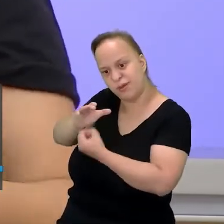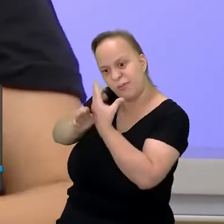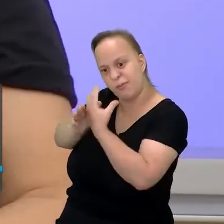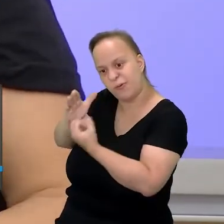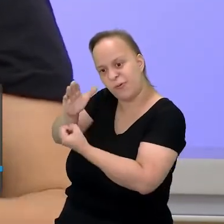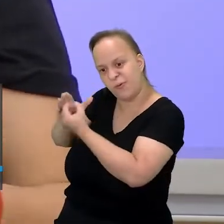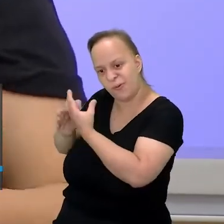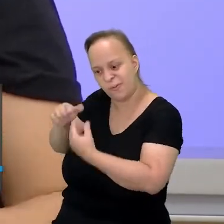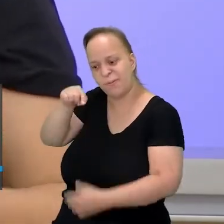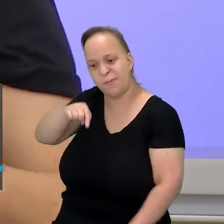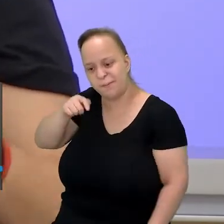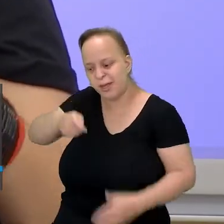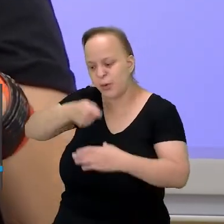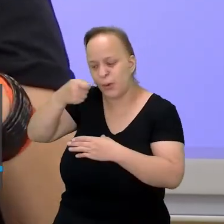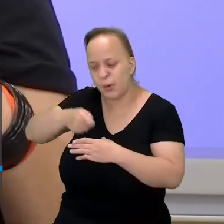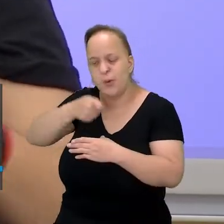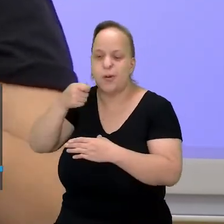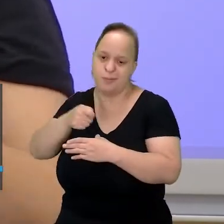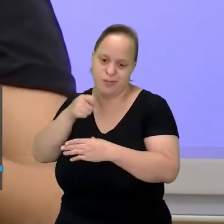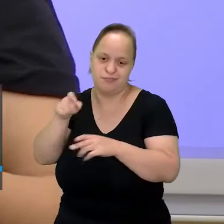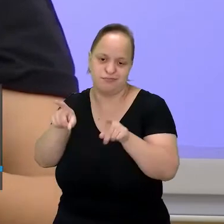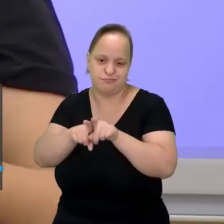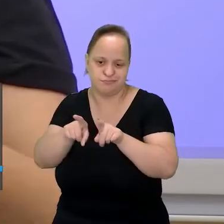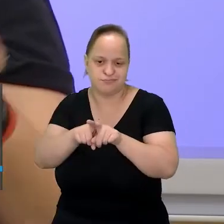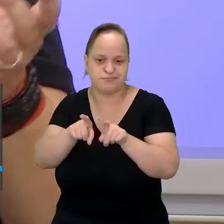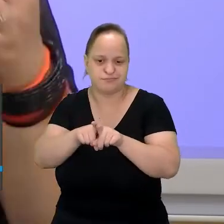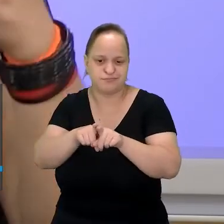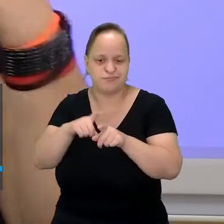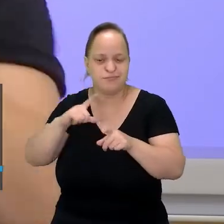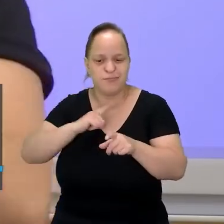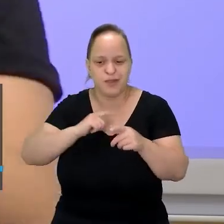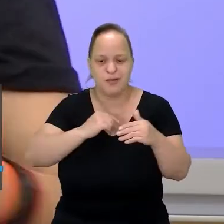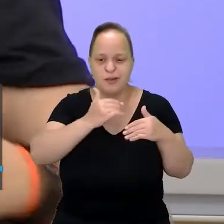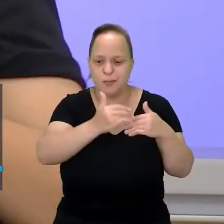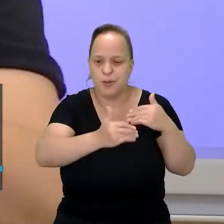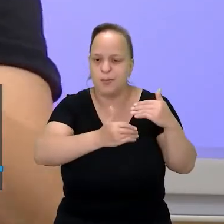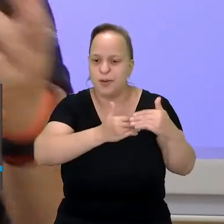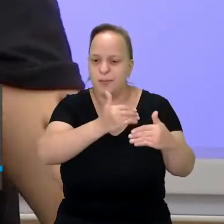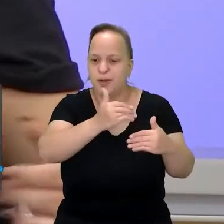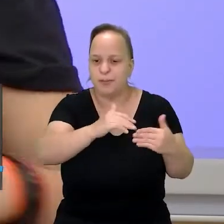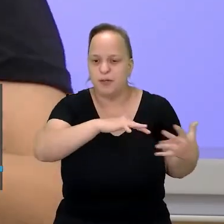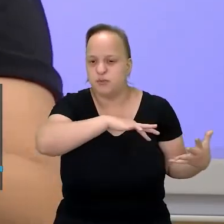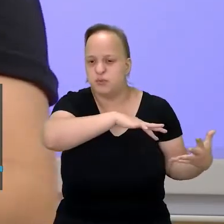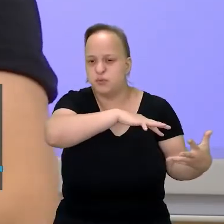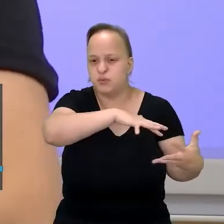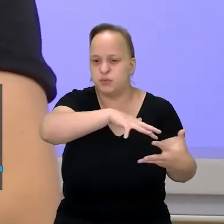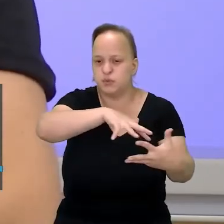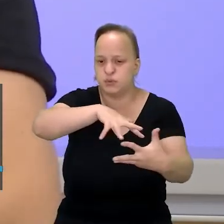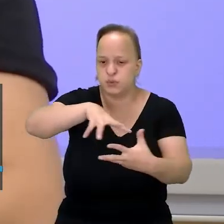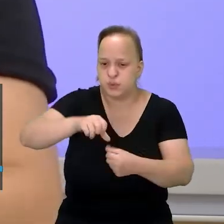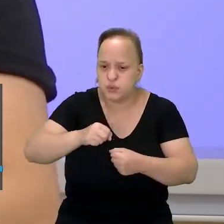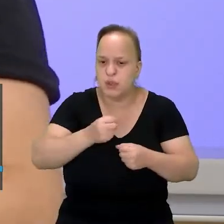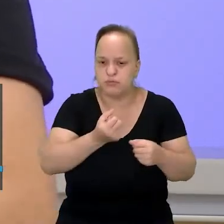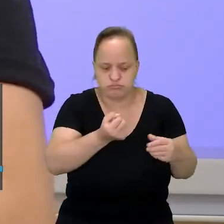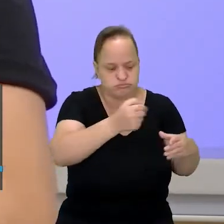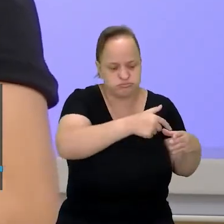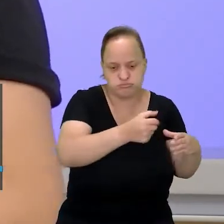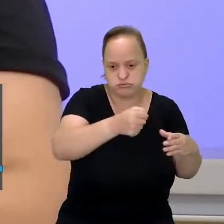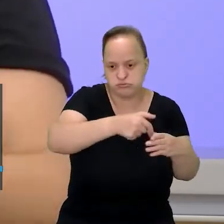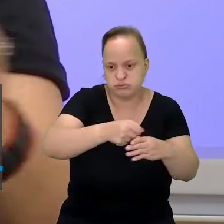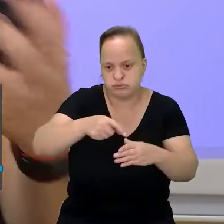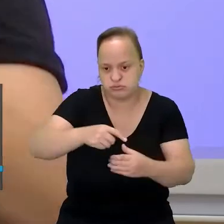esse processo de que o mundo, a gente só tem os cultivos e a maneira com que ele é organizado